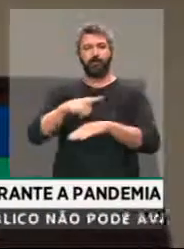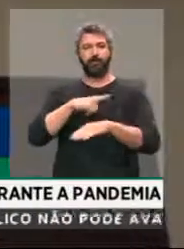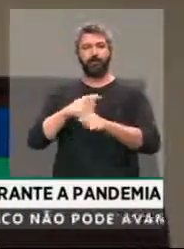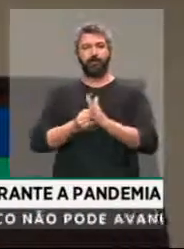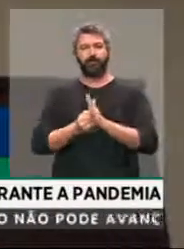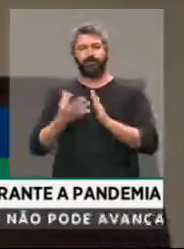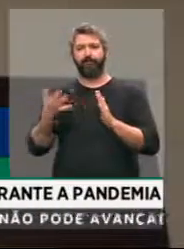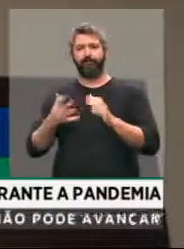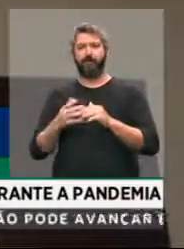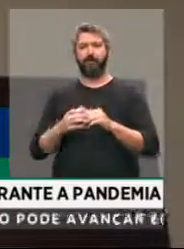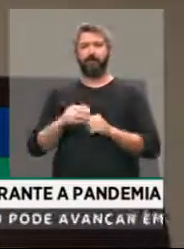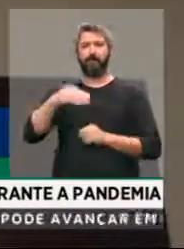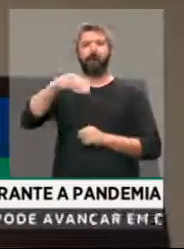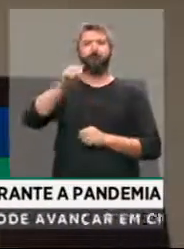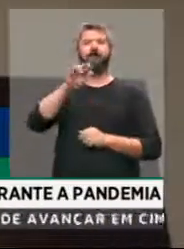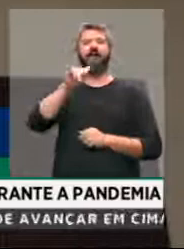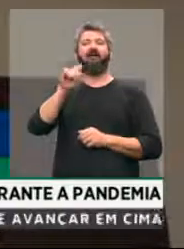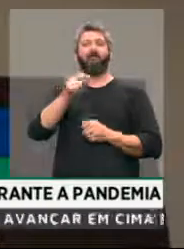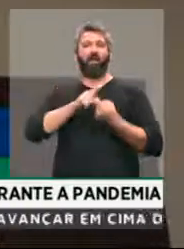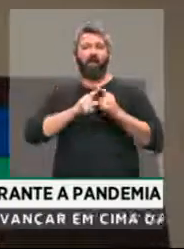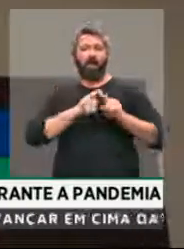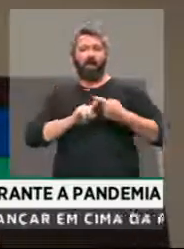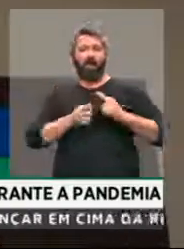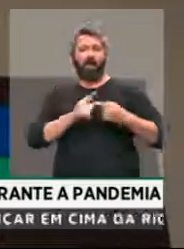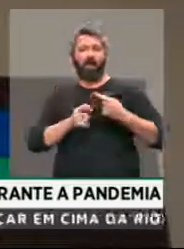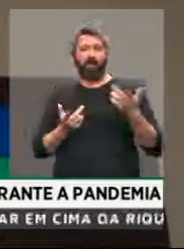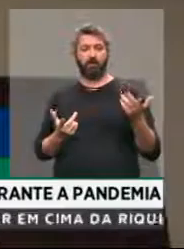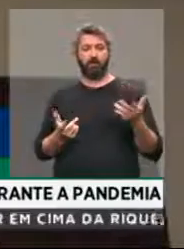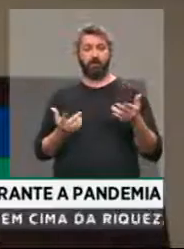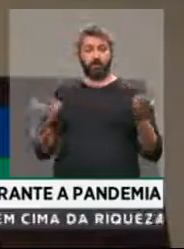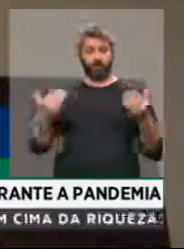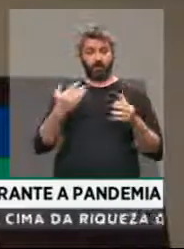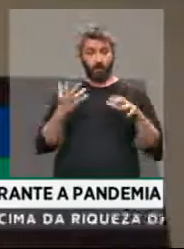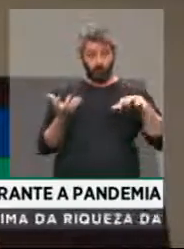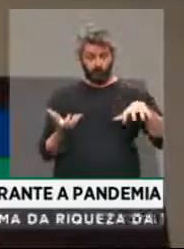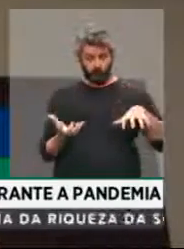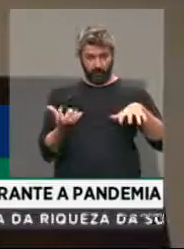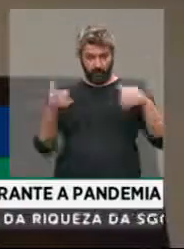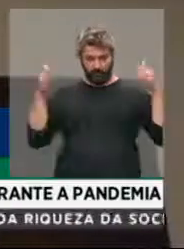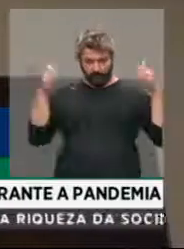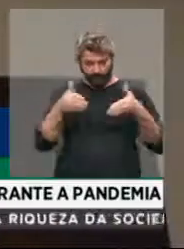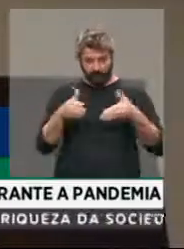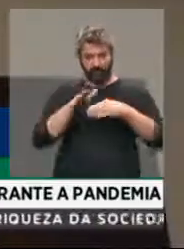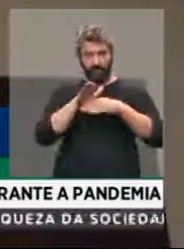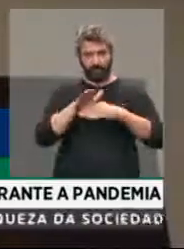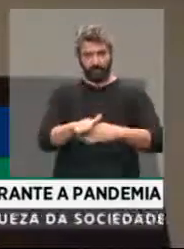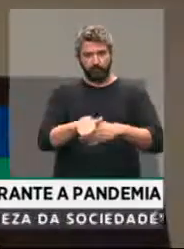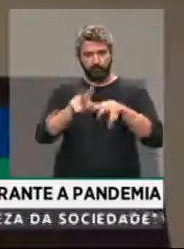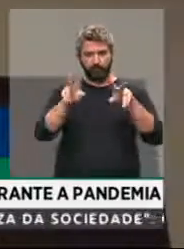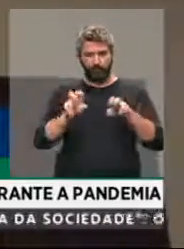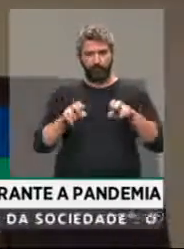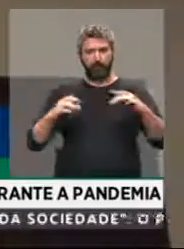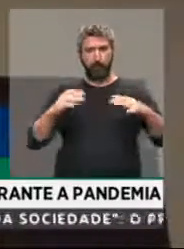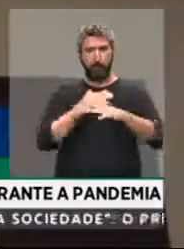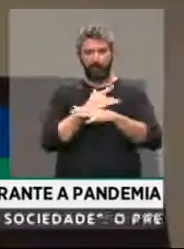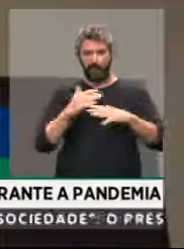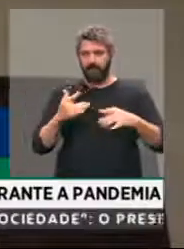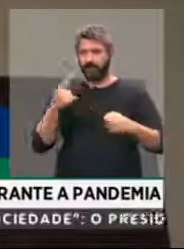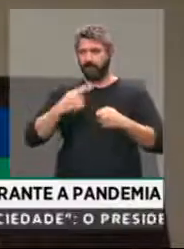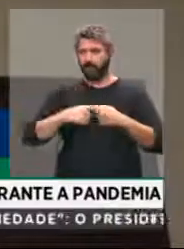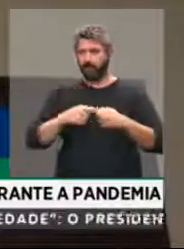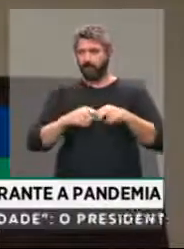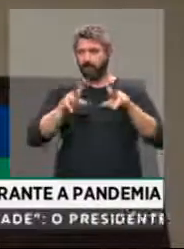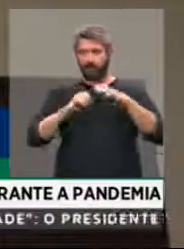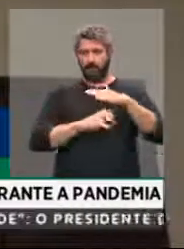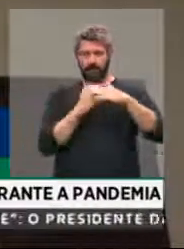de máfias organizadas. Então, quando o Congresso se debruça para fazer uma ajuda à questão da mobilidade urbana das